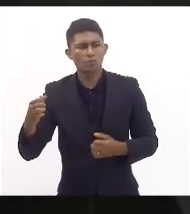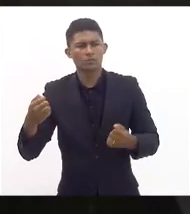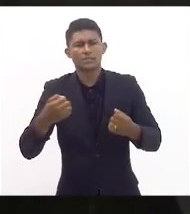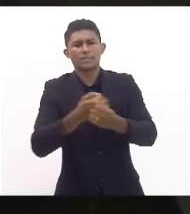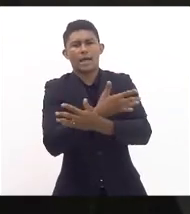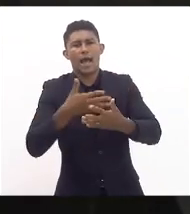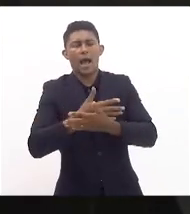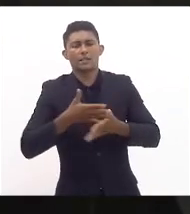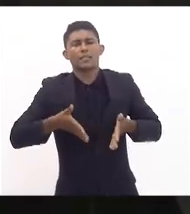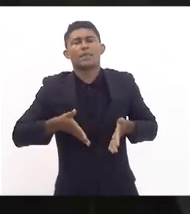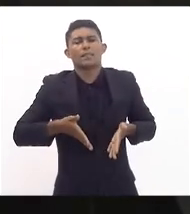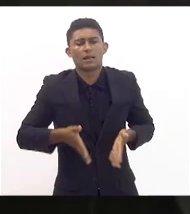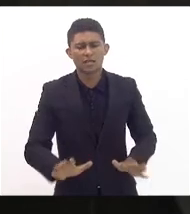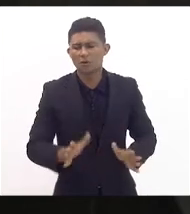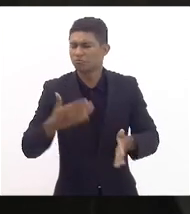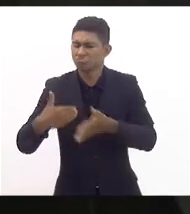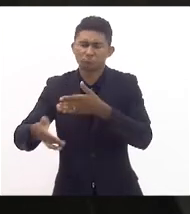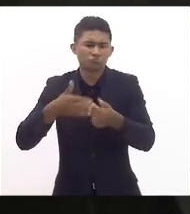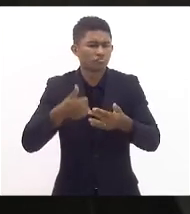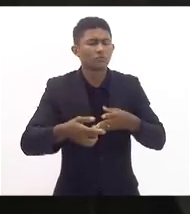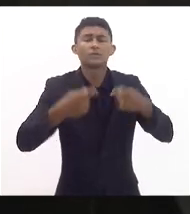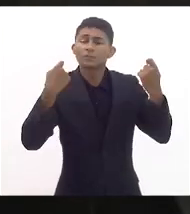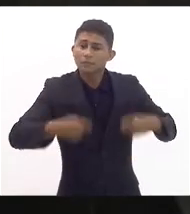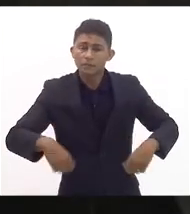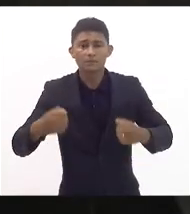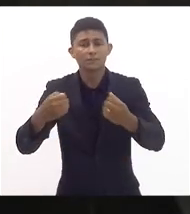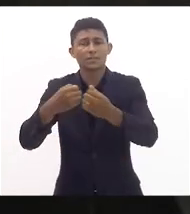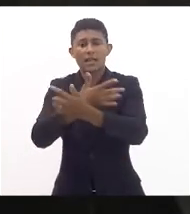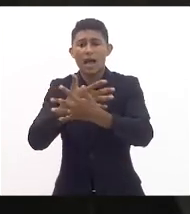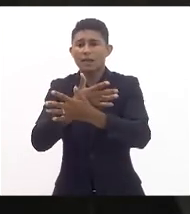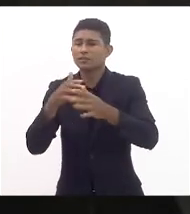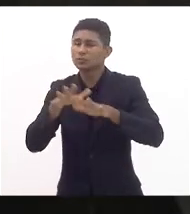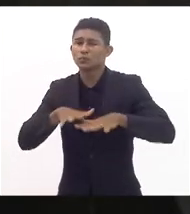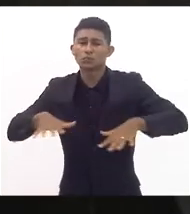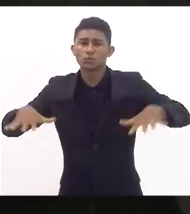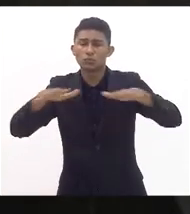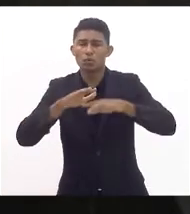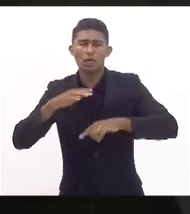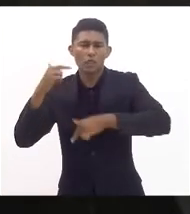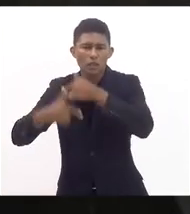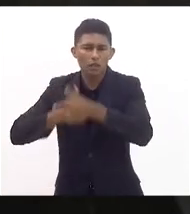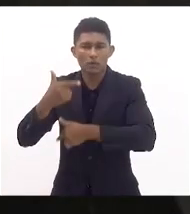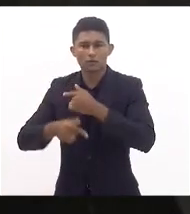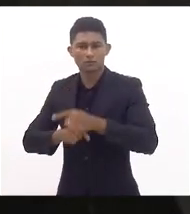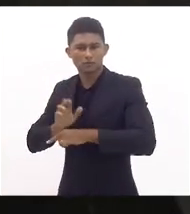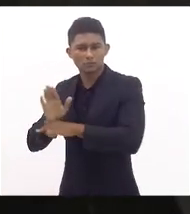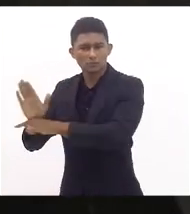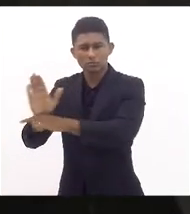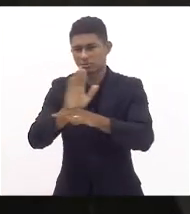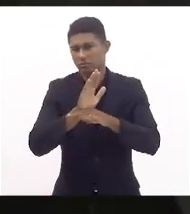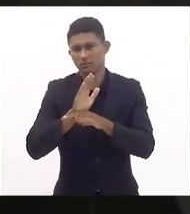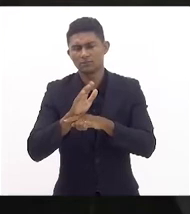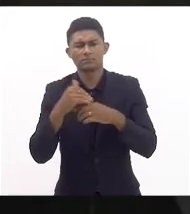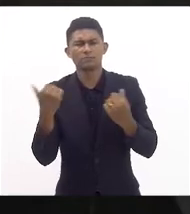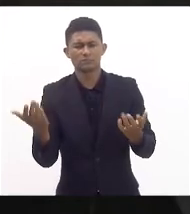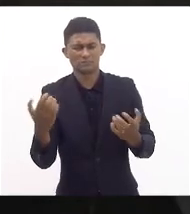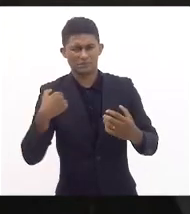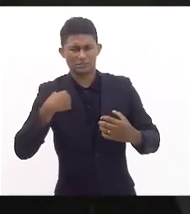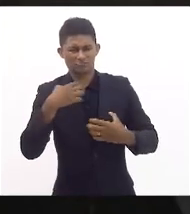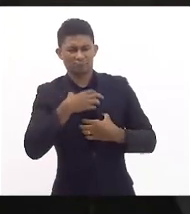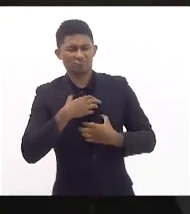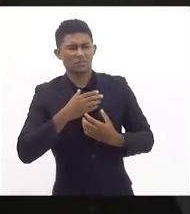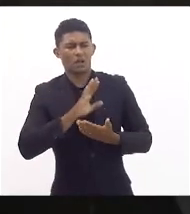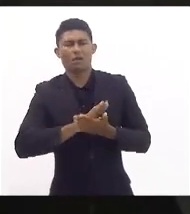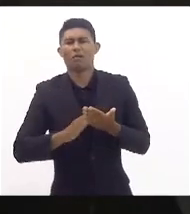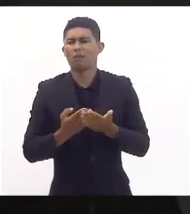de origem, atue em todos os municípios. Portanto, não me incomoda em nada